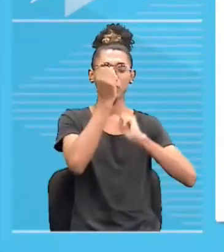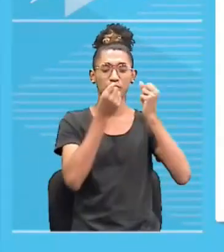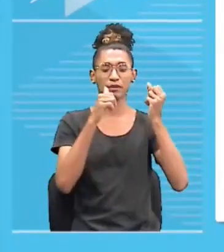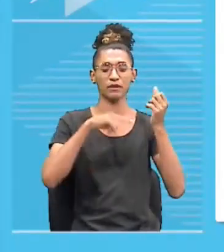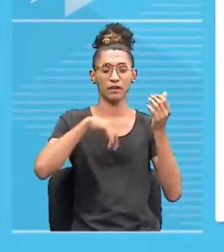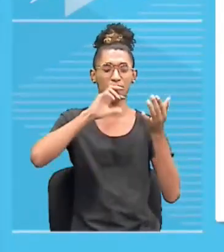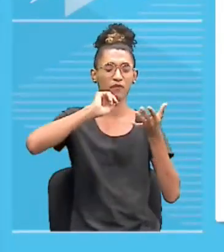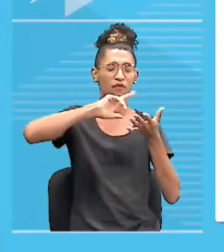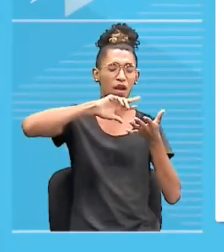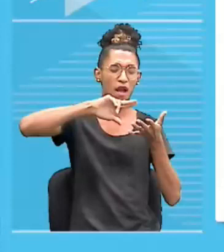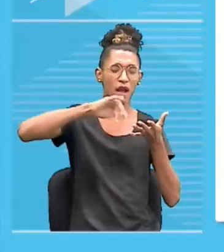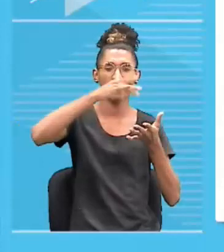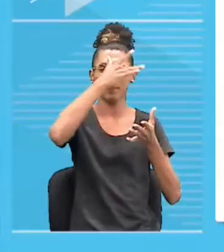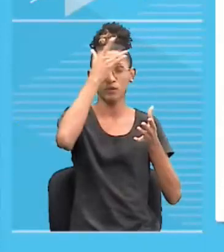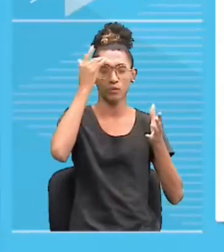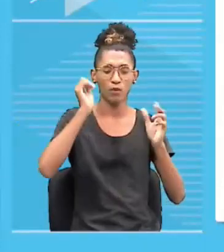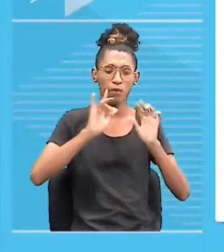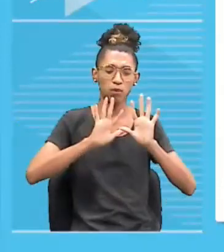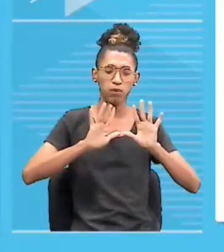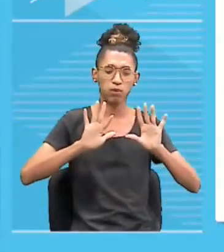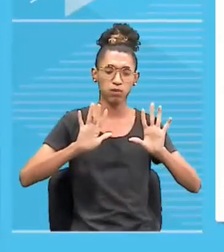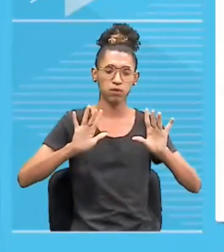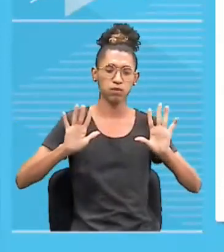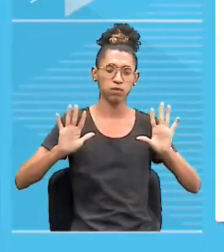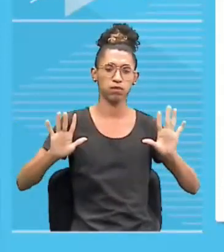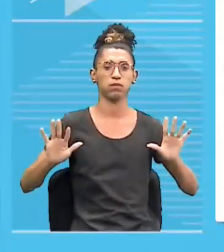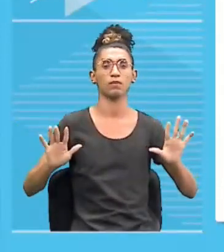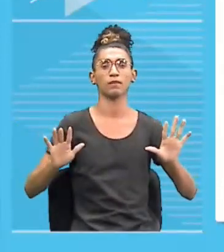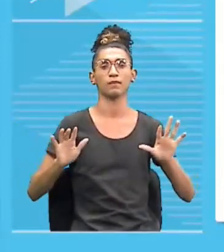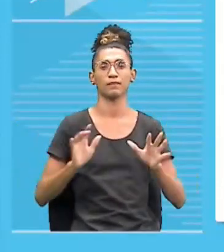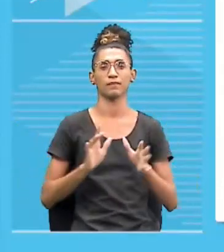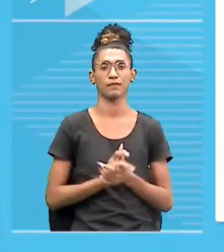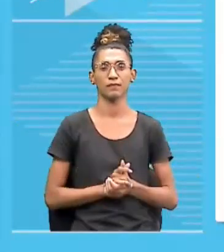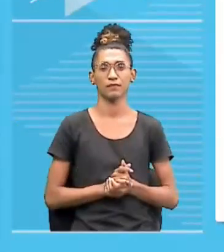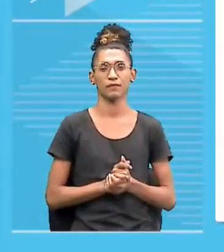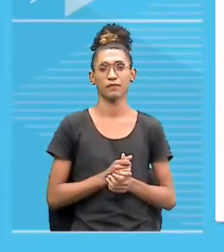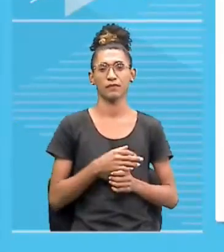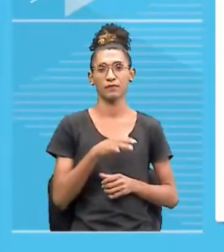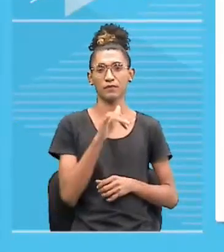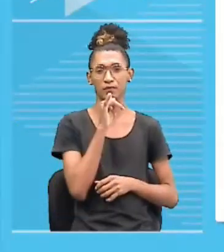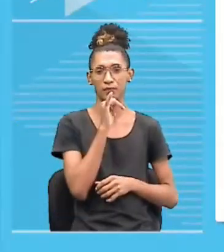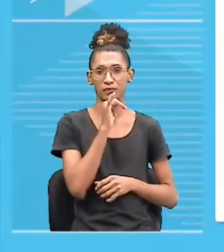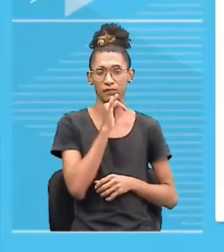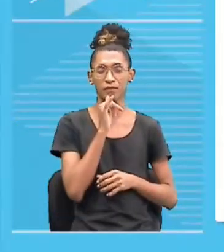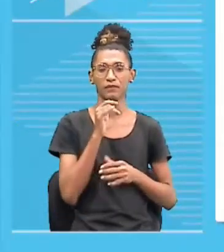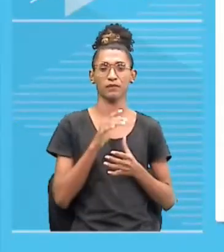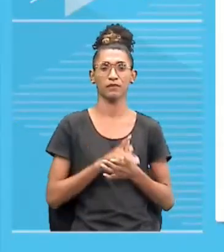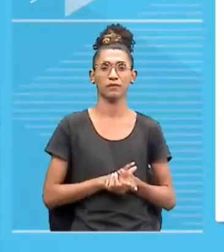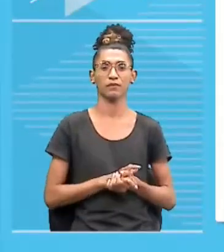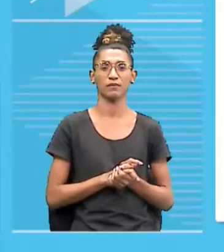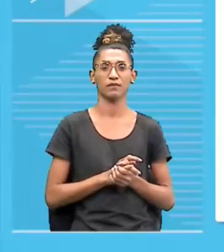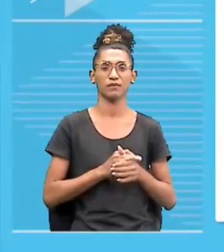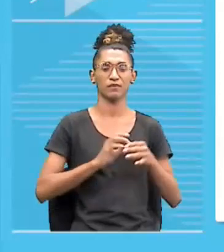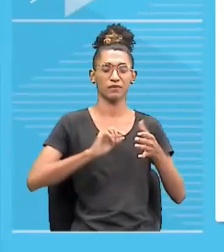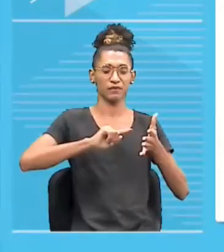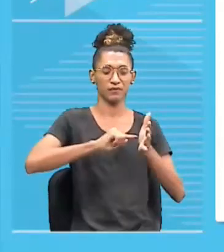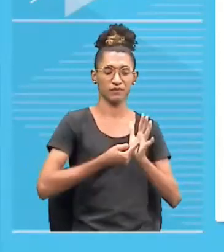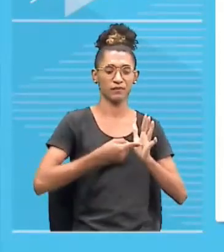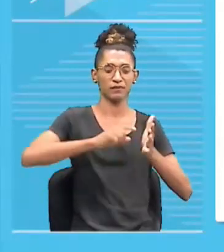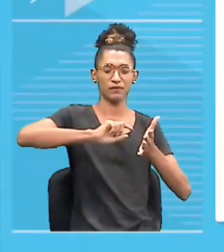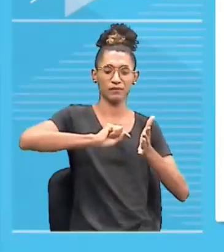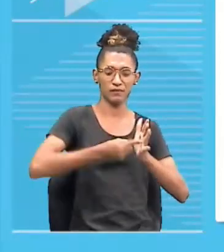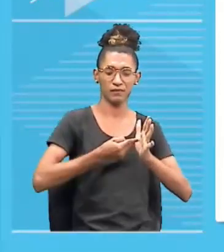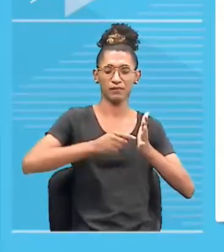várias pessoas, né? No caso, como é que eu posso falar para vocês?